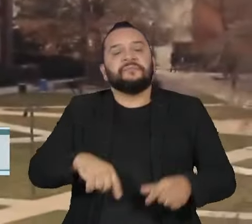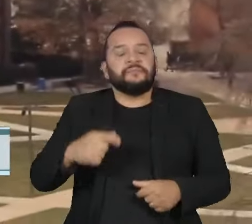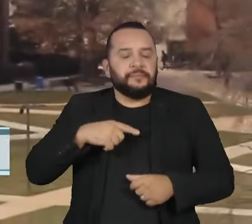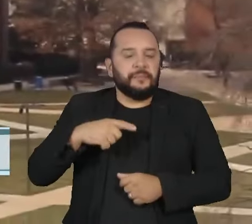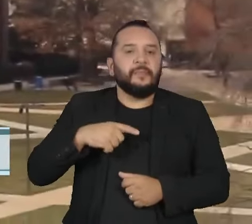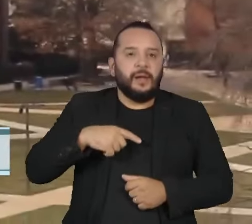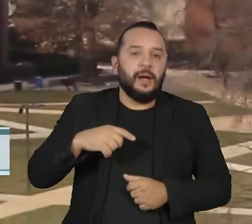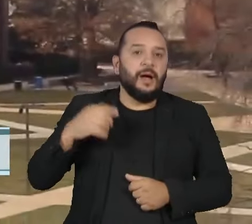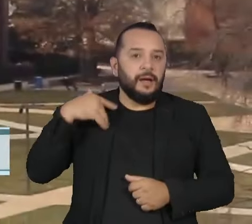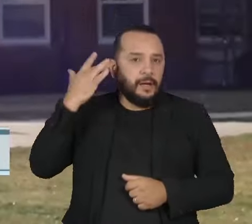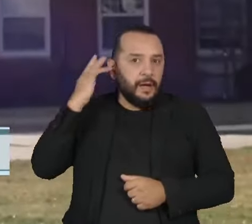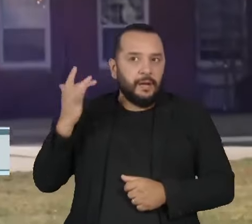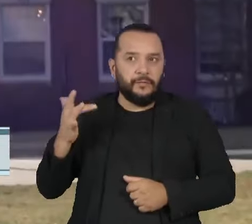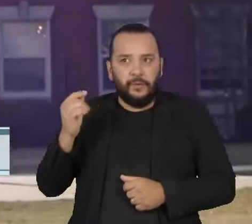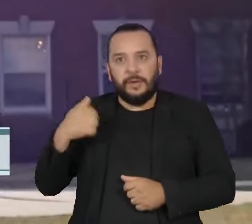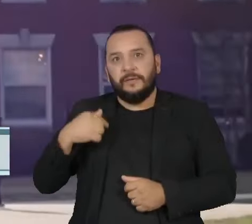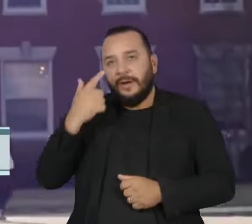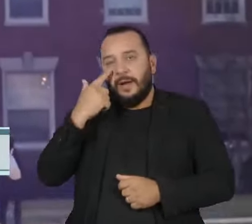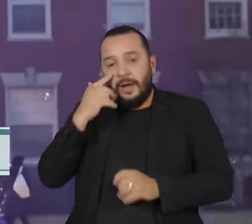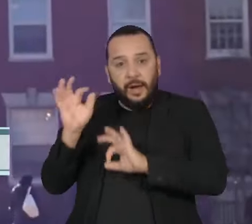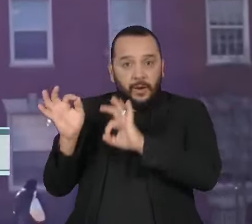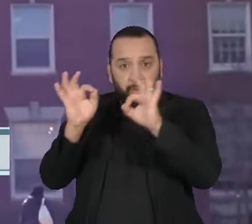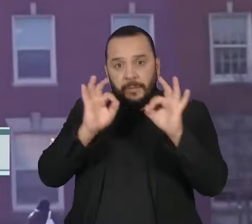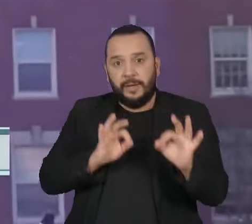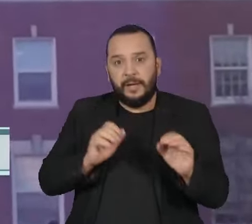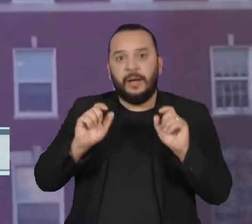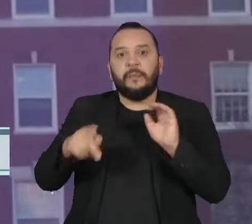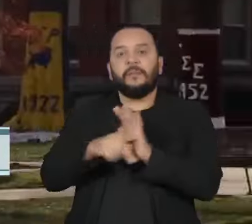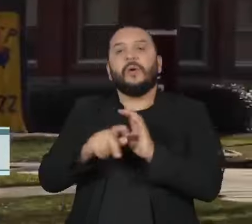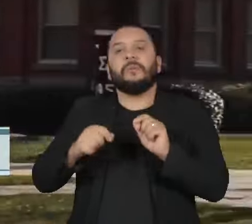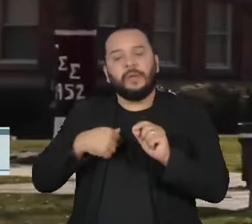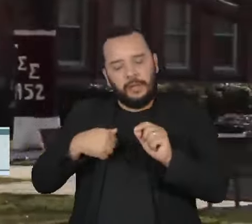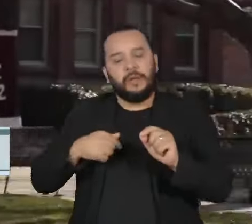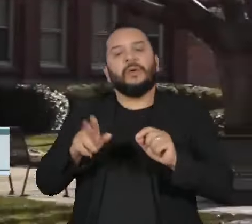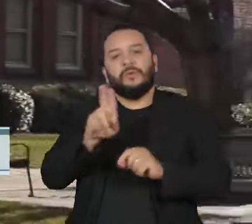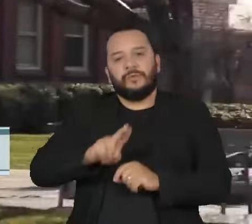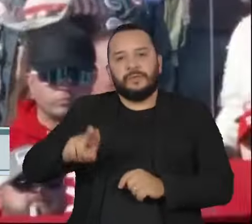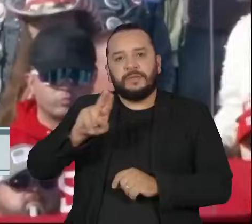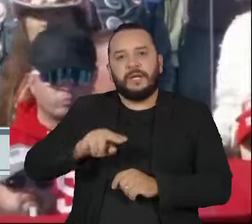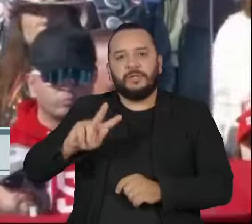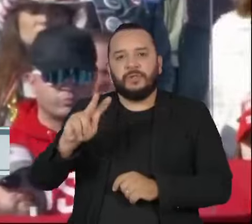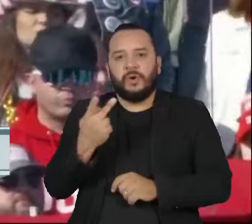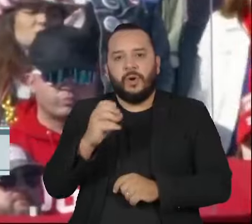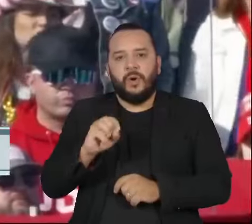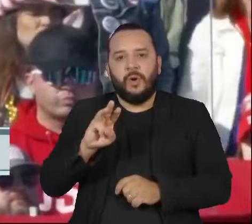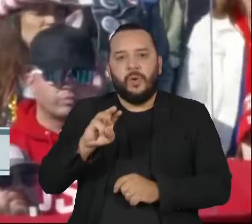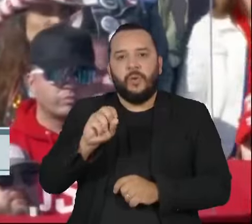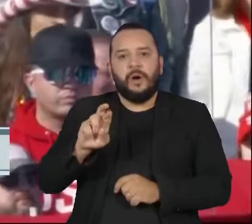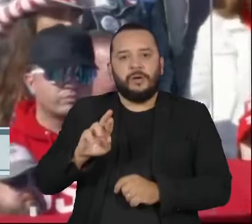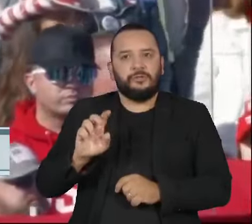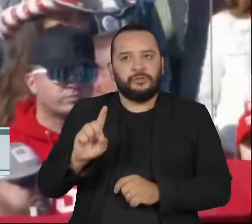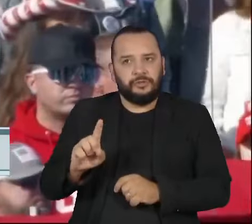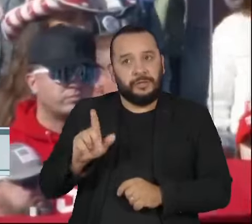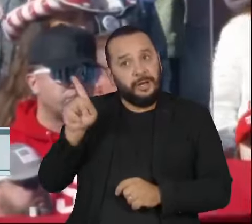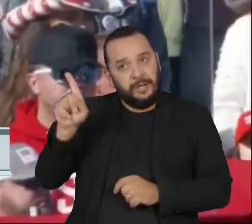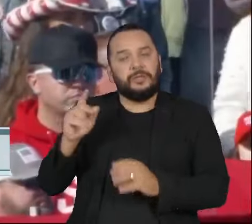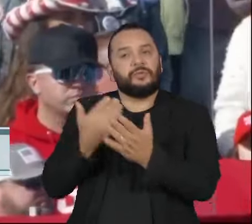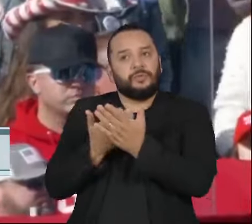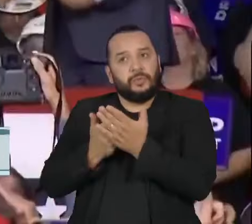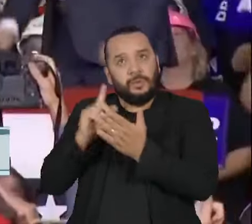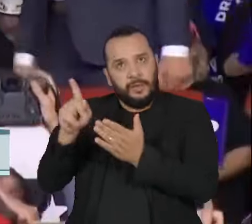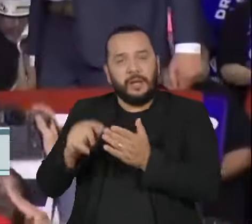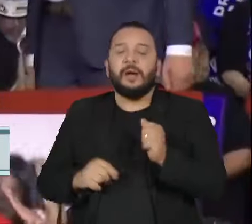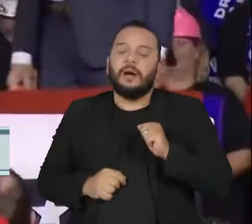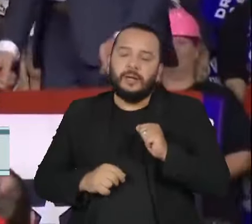deve acompanhar a apuração na Universidade de Howard, em Washington, onde estudou. Donald Trump votará pessoalmente na